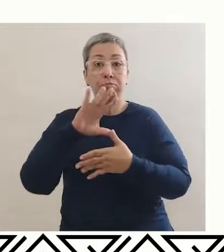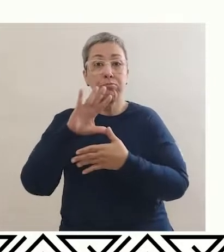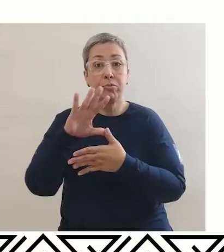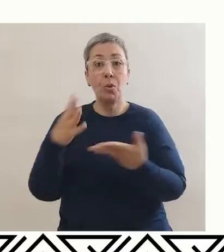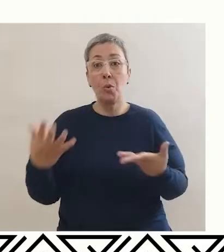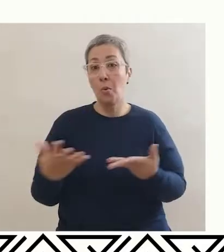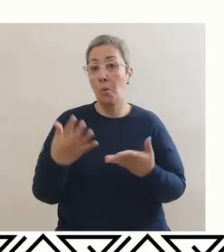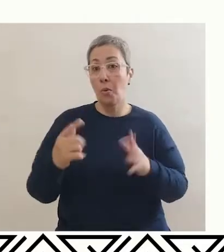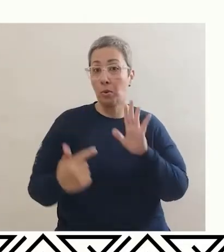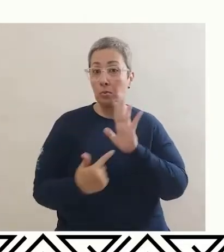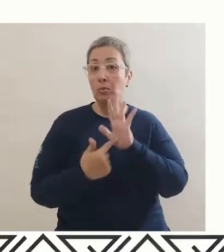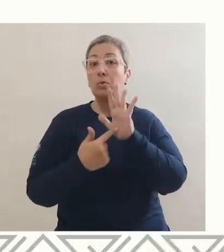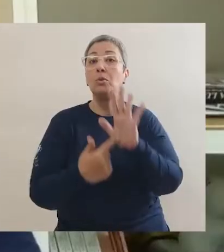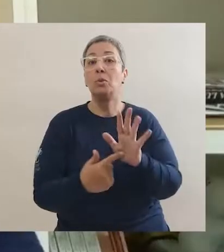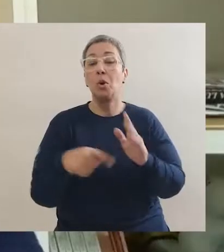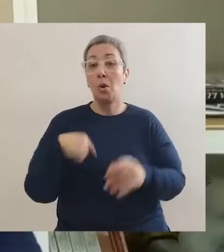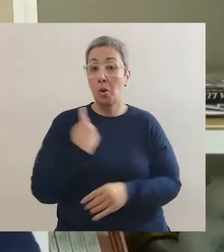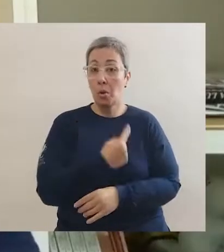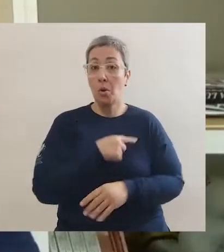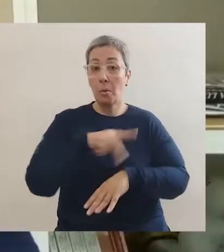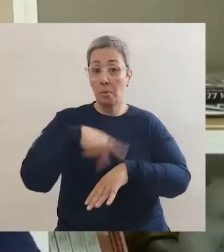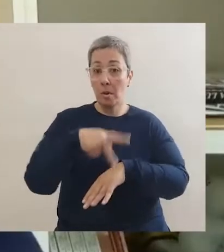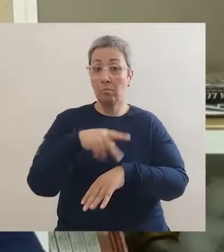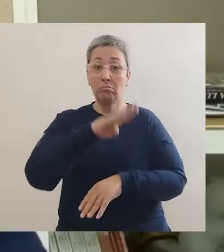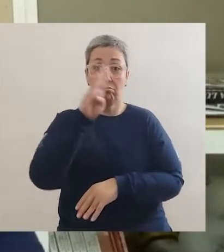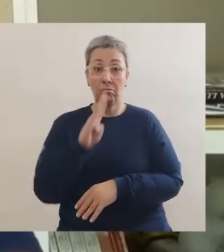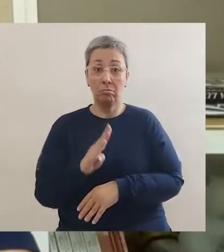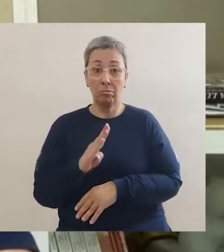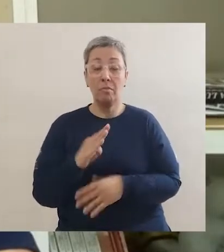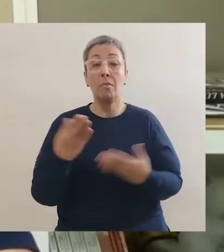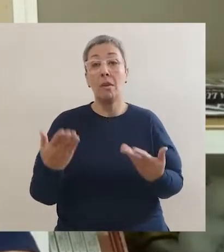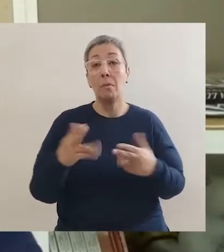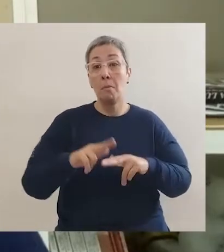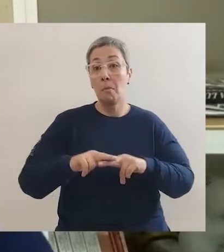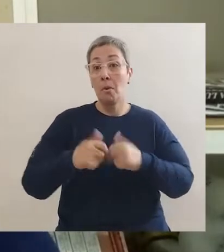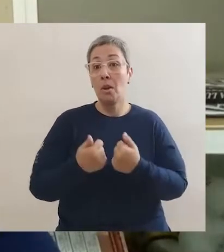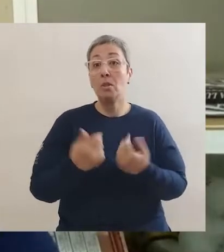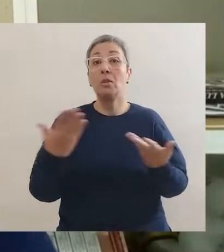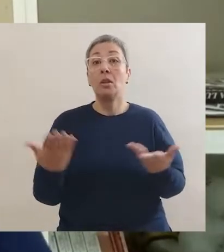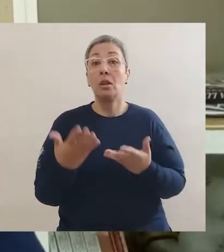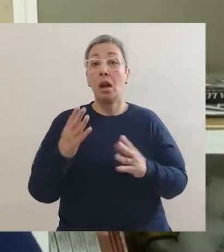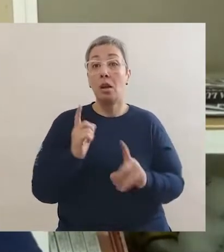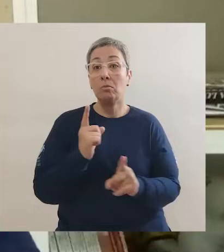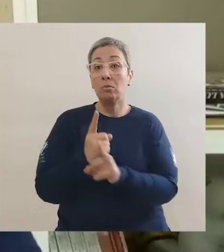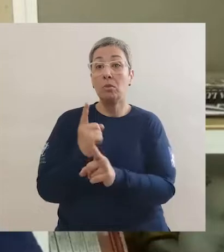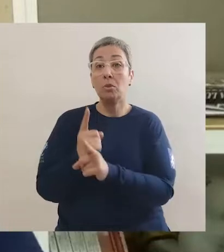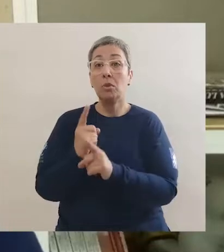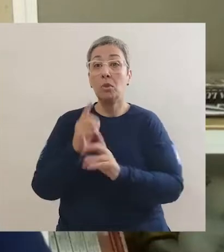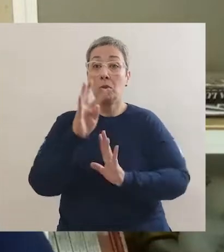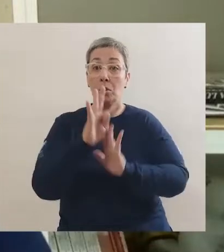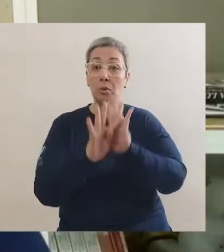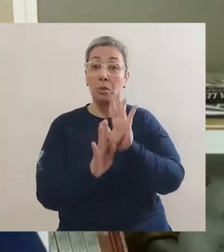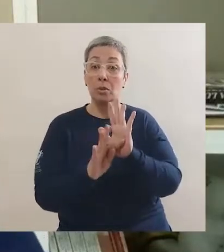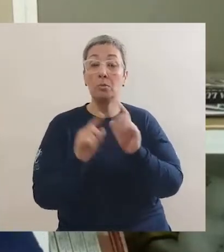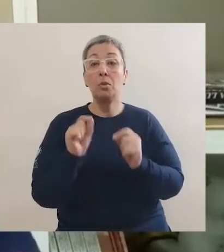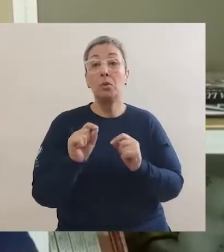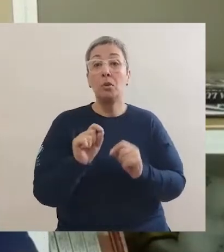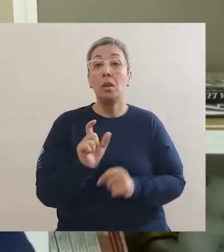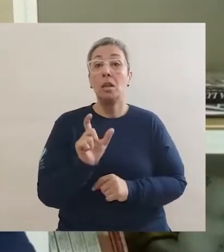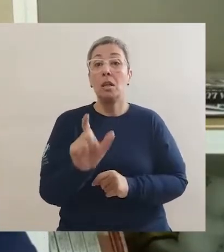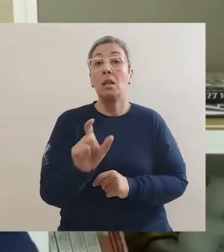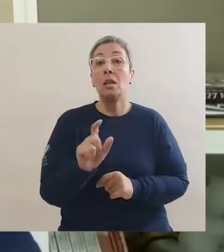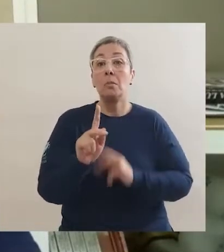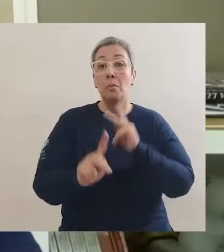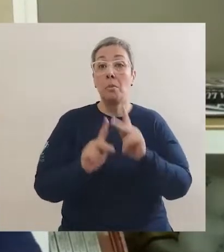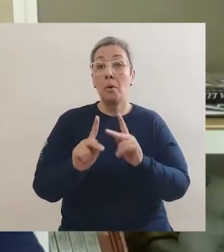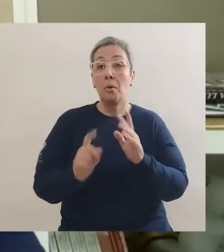1492. Atualmente, temos conhecimento de que esses povos pré-colombianos, fora os incas,